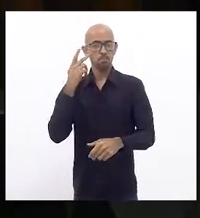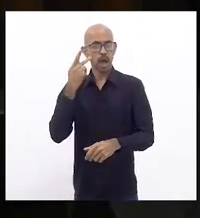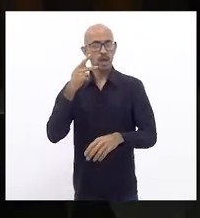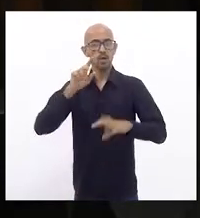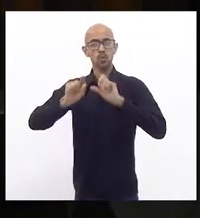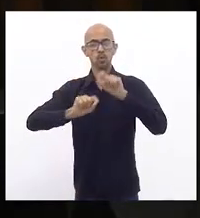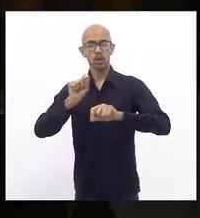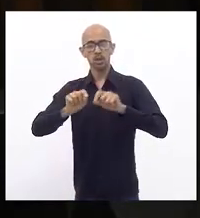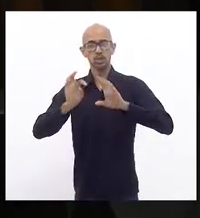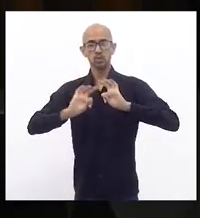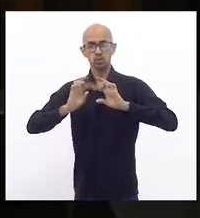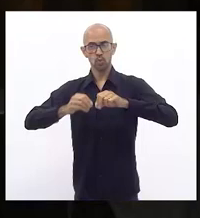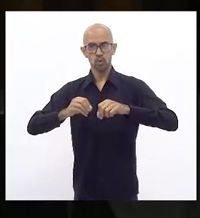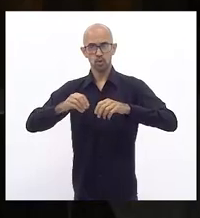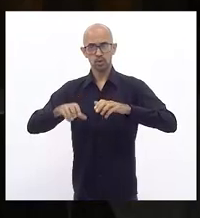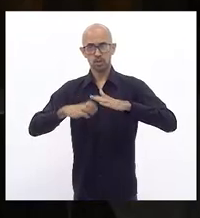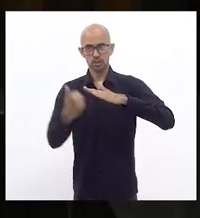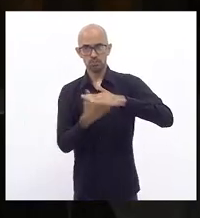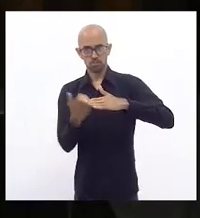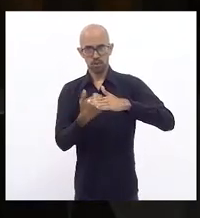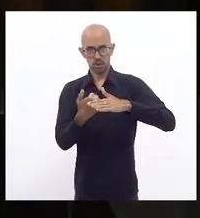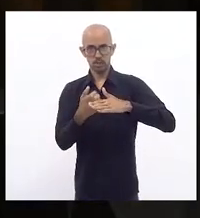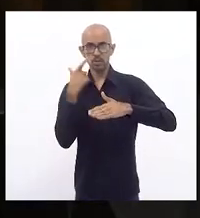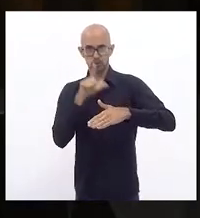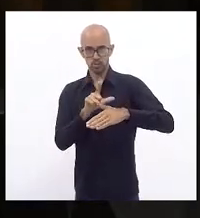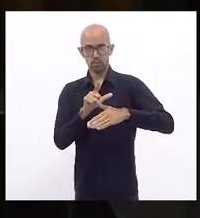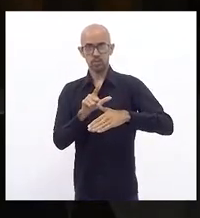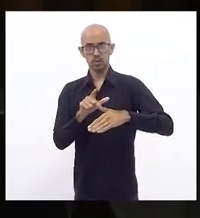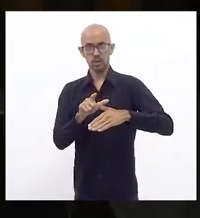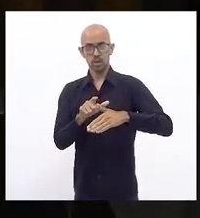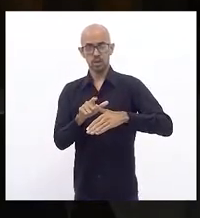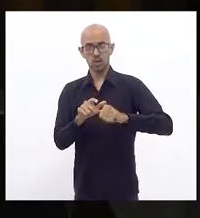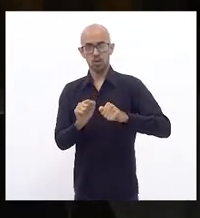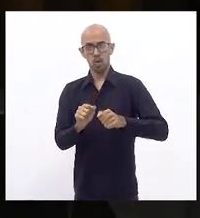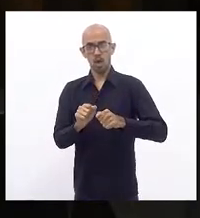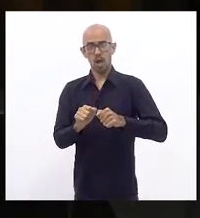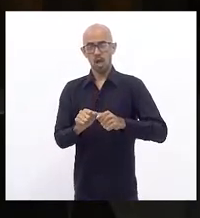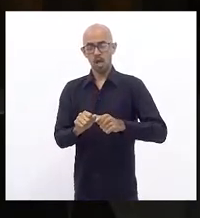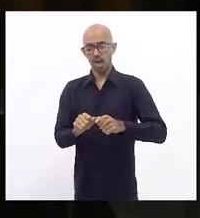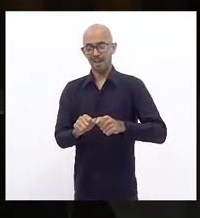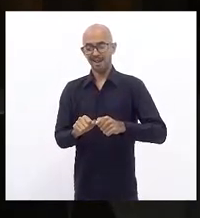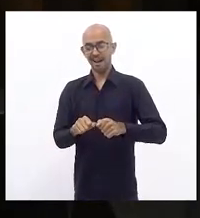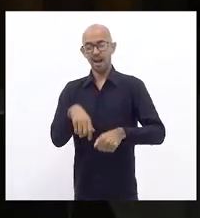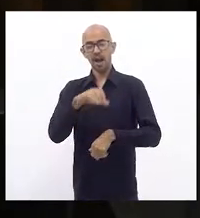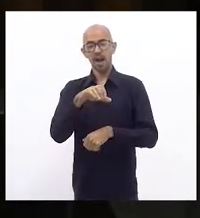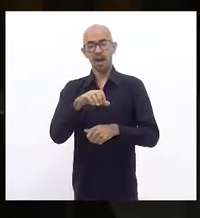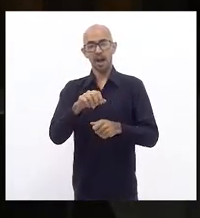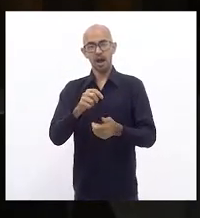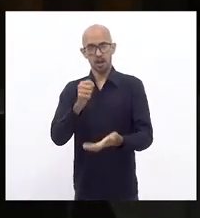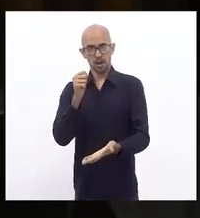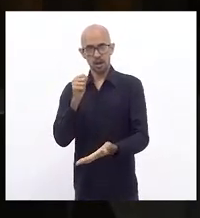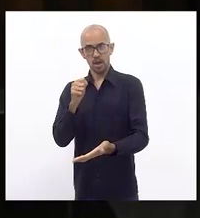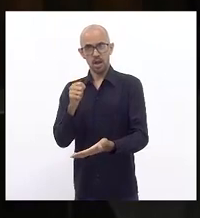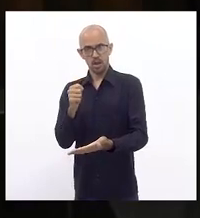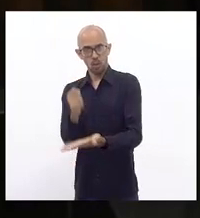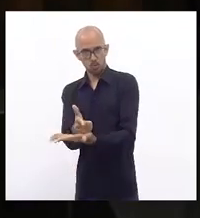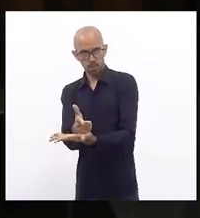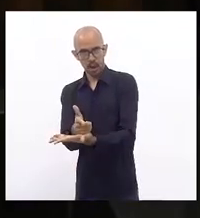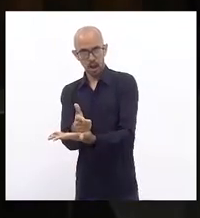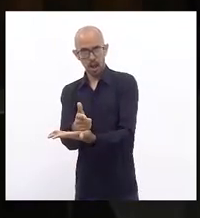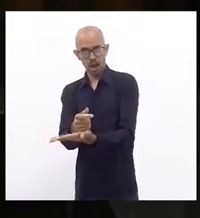que pegaram a concessão da SEDAI possam, no mínimo, fazer o mesmo